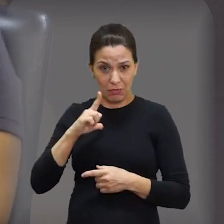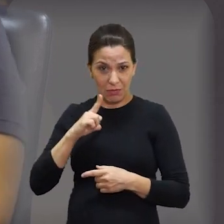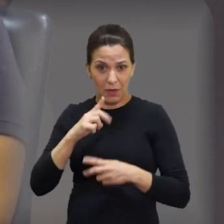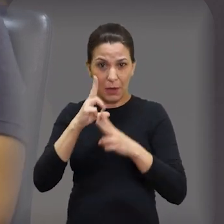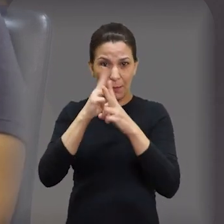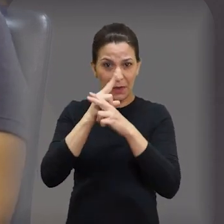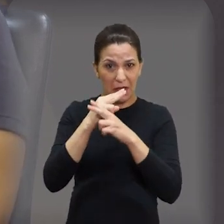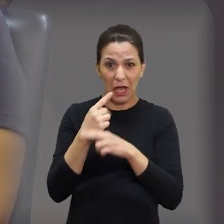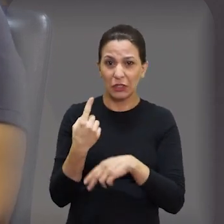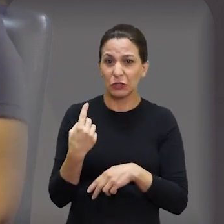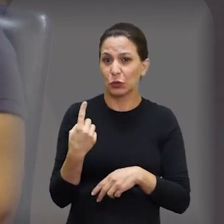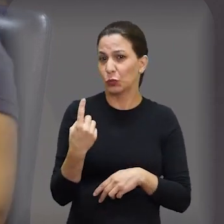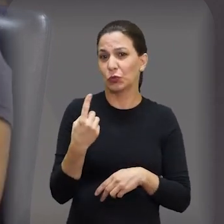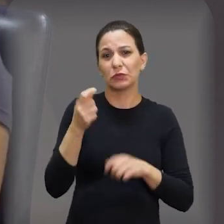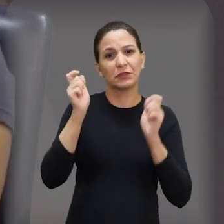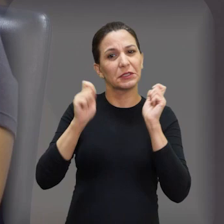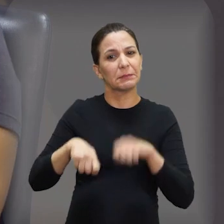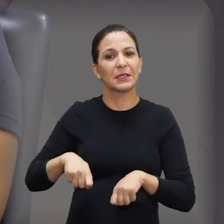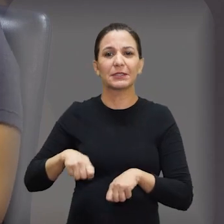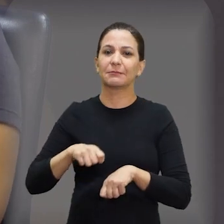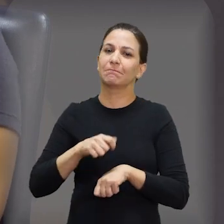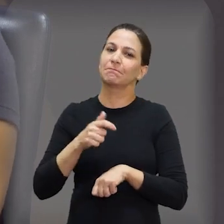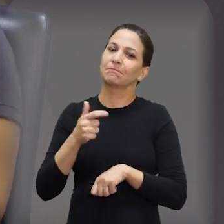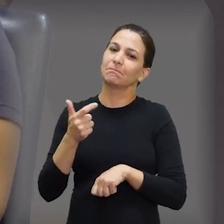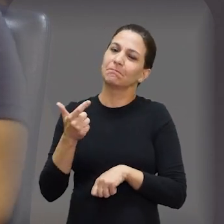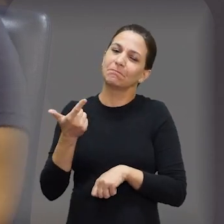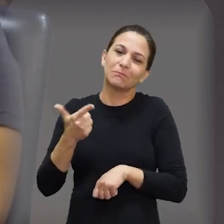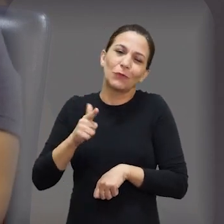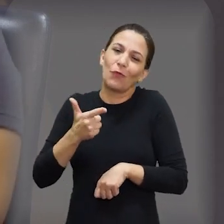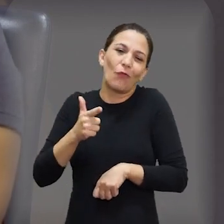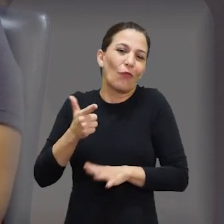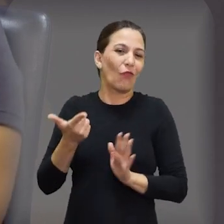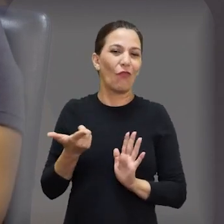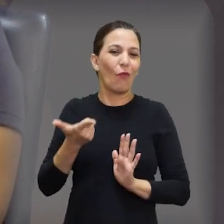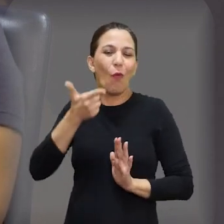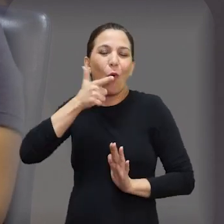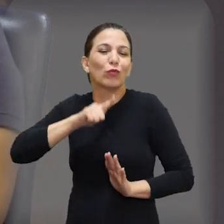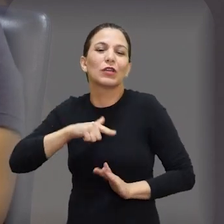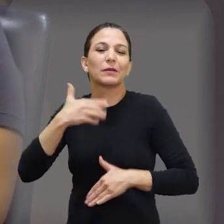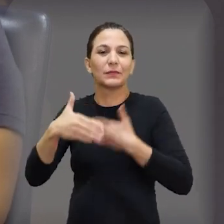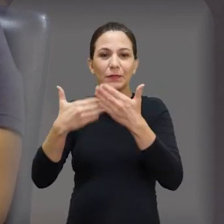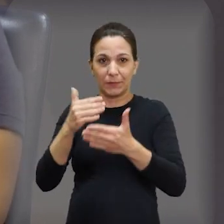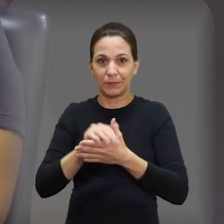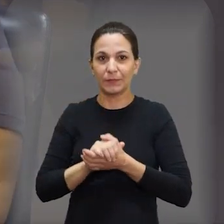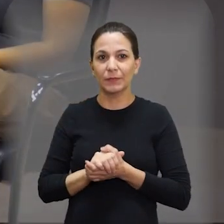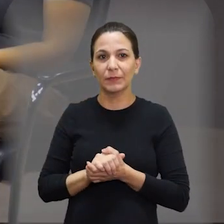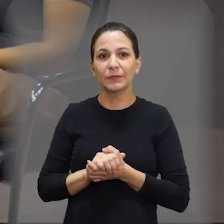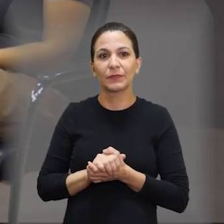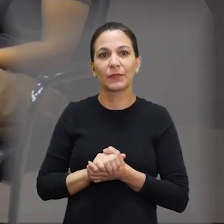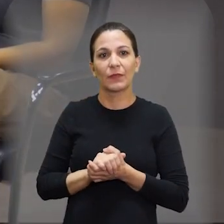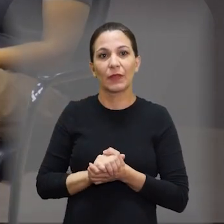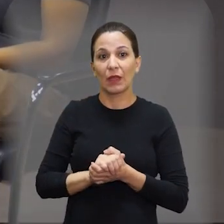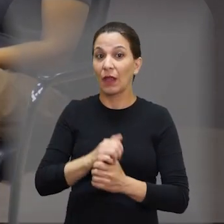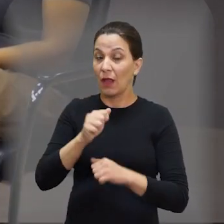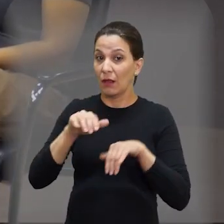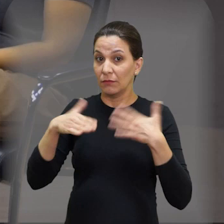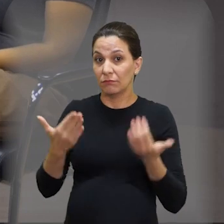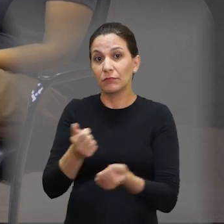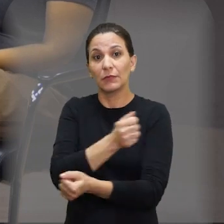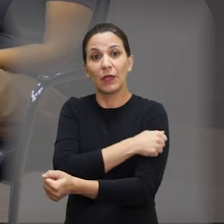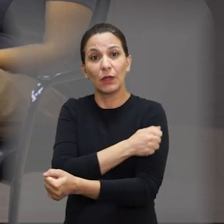aquela pessoa alcance o objetivo que ela deseja. Então, a gente sempre fala para o aluno que tem por